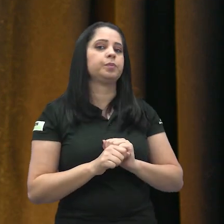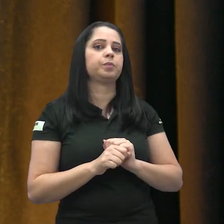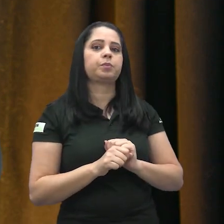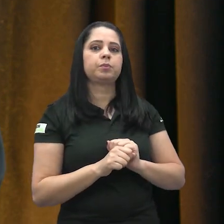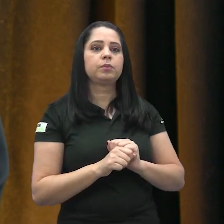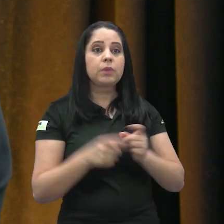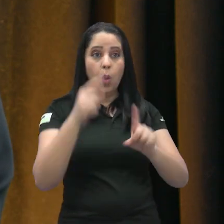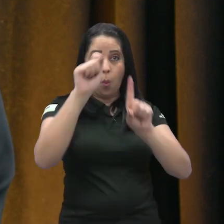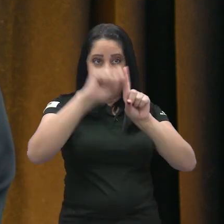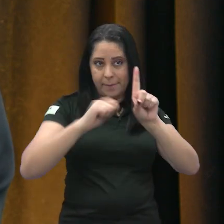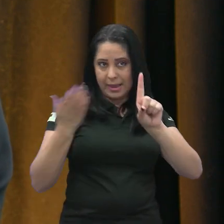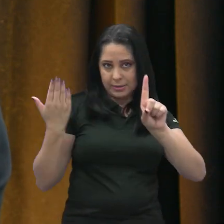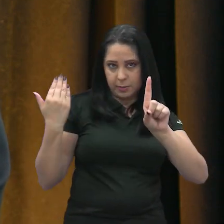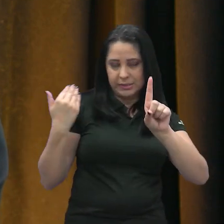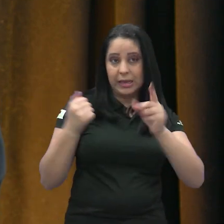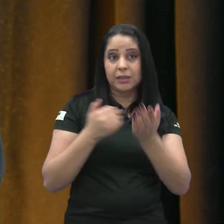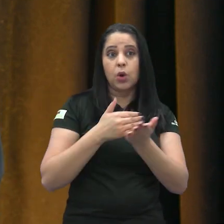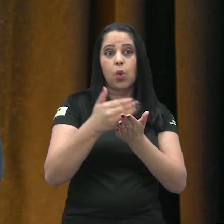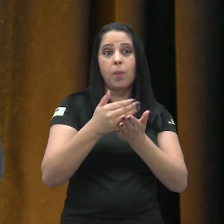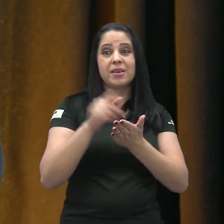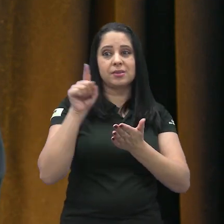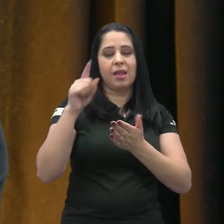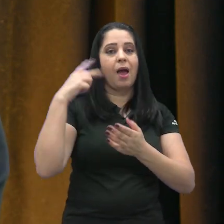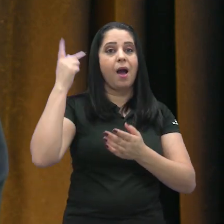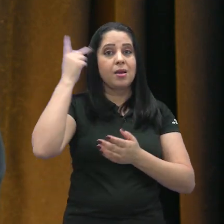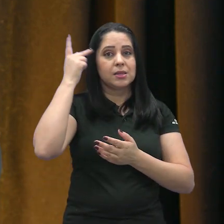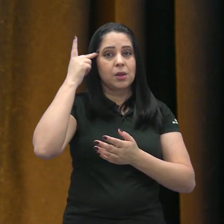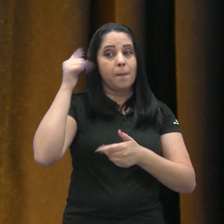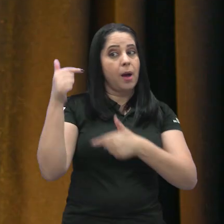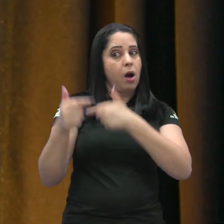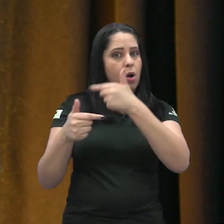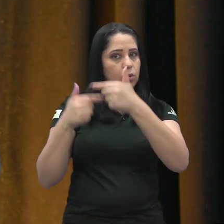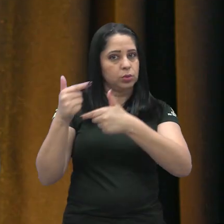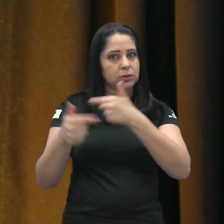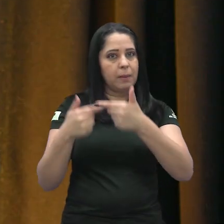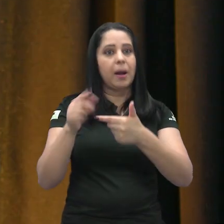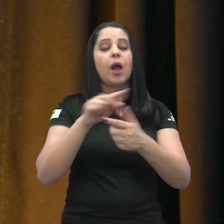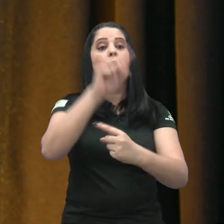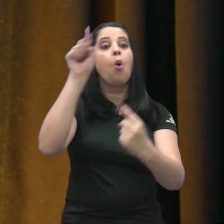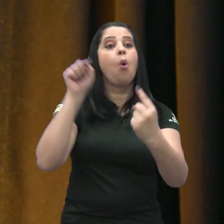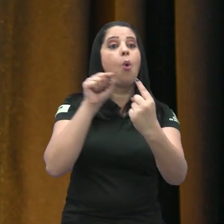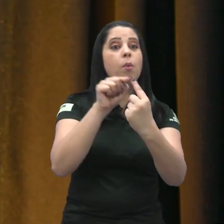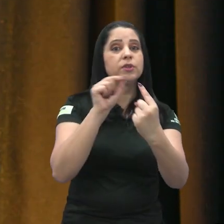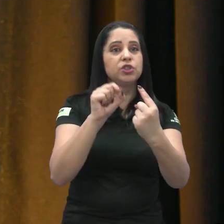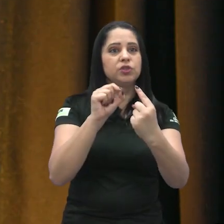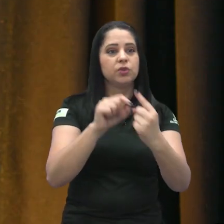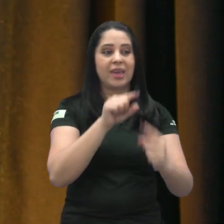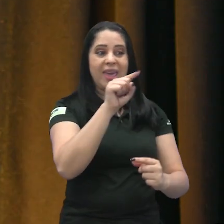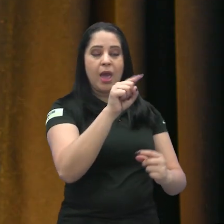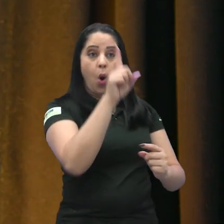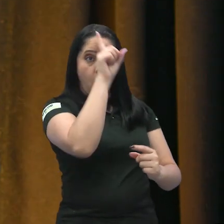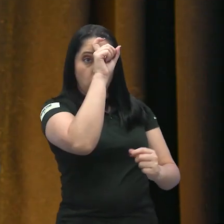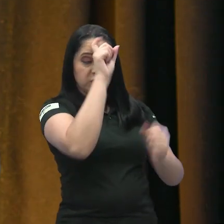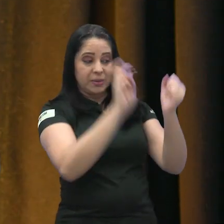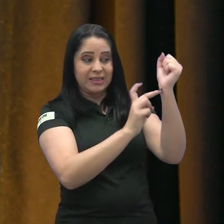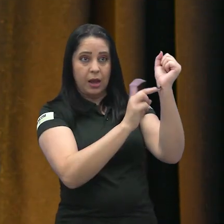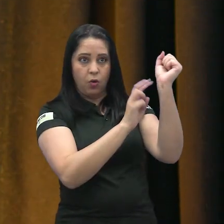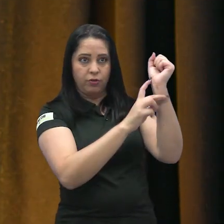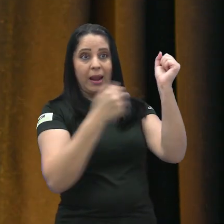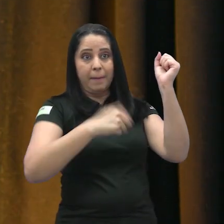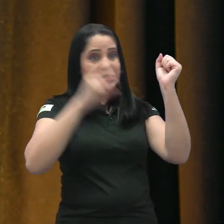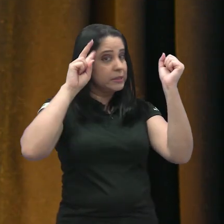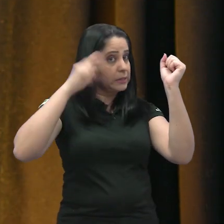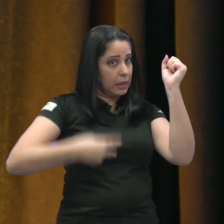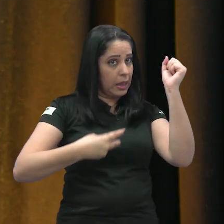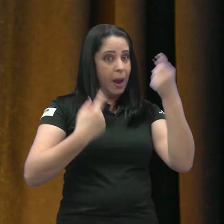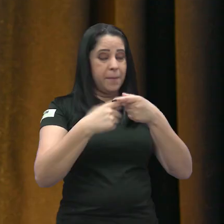Eu comecei no mês passado um trabalho em São Paulo também, para que o nosso hospital municipal seja mais